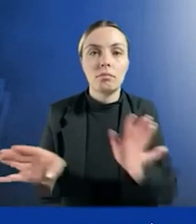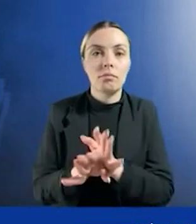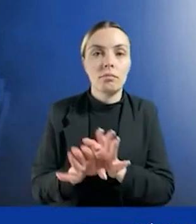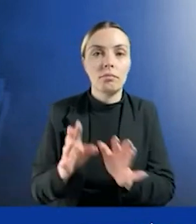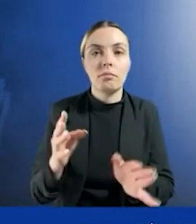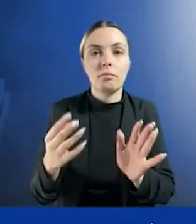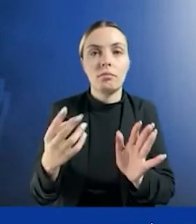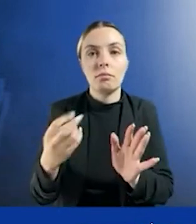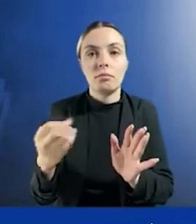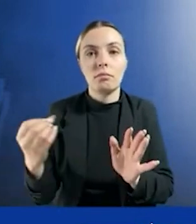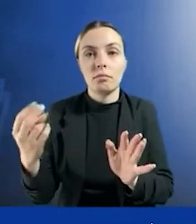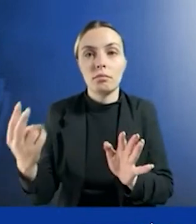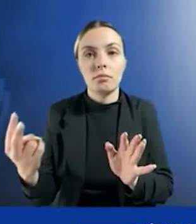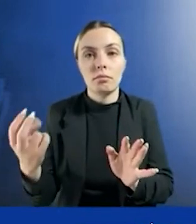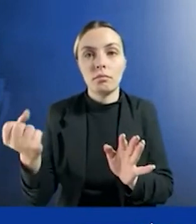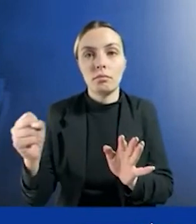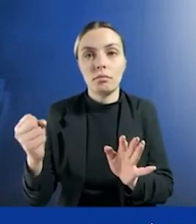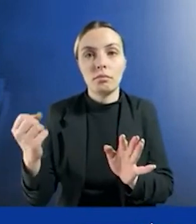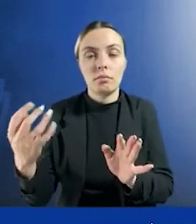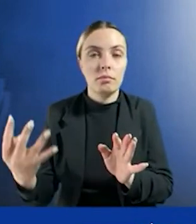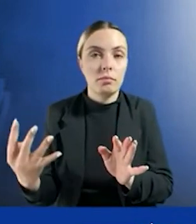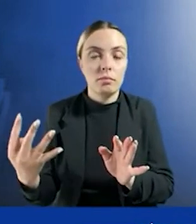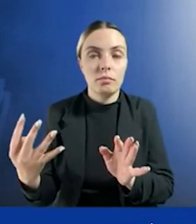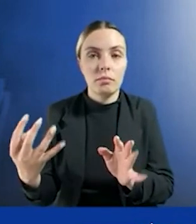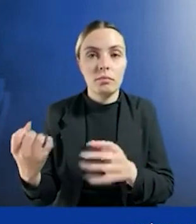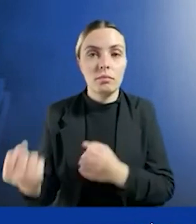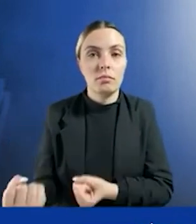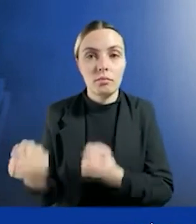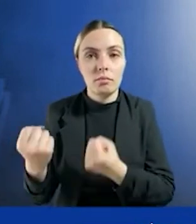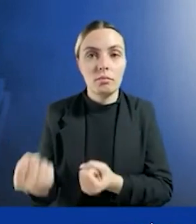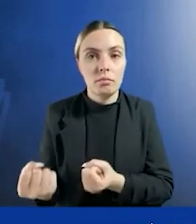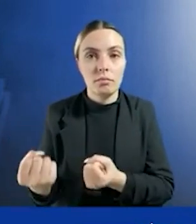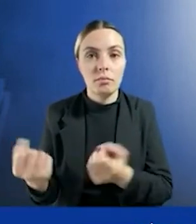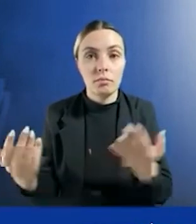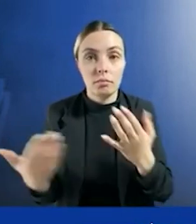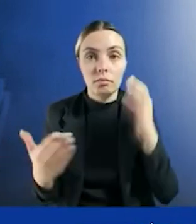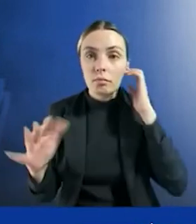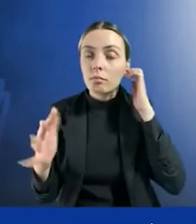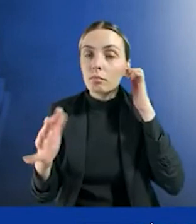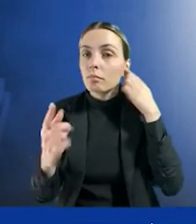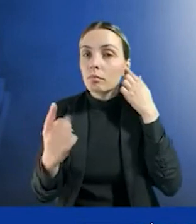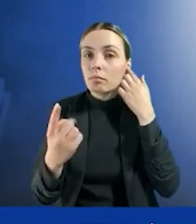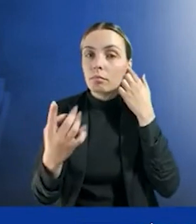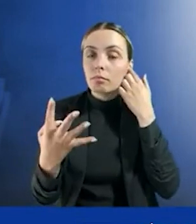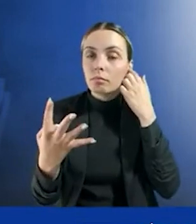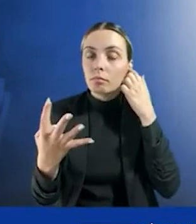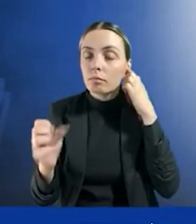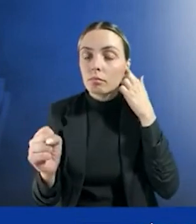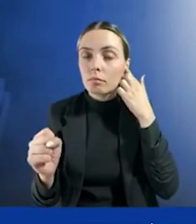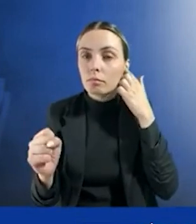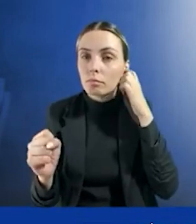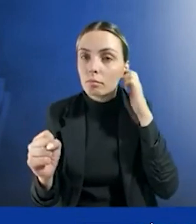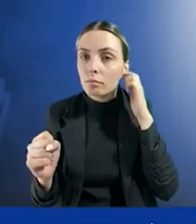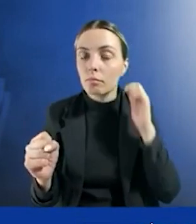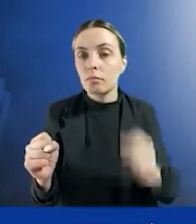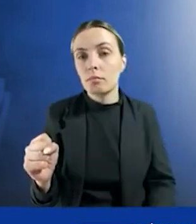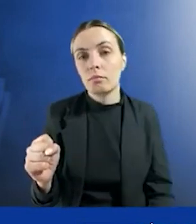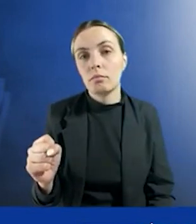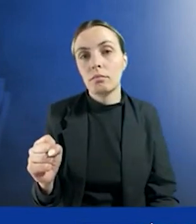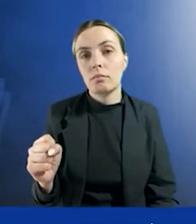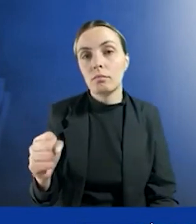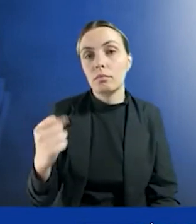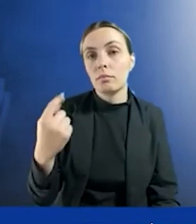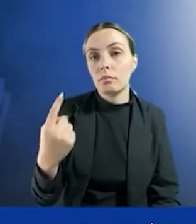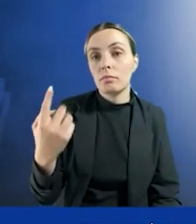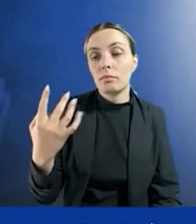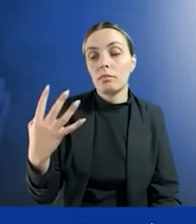84 quilos e, no momento atual, chegamos a mais de 100, e 50 quilos por hectare. O